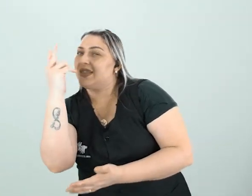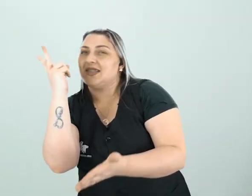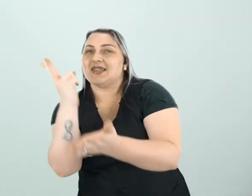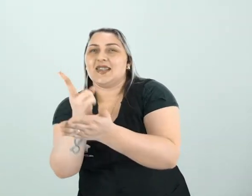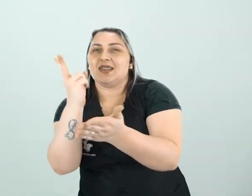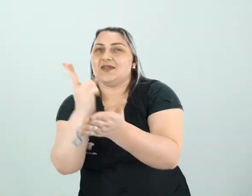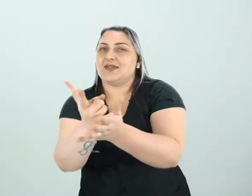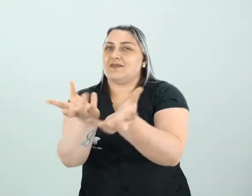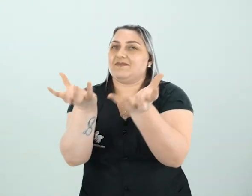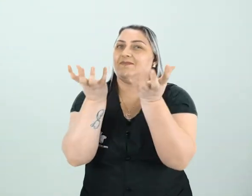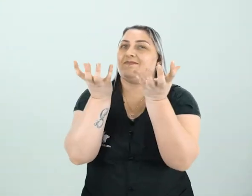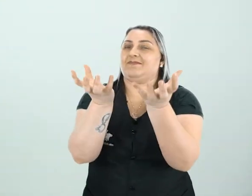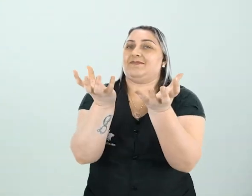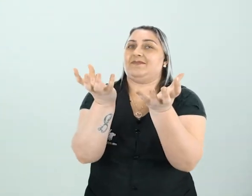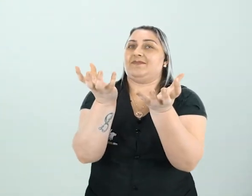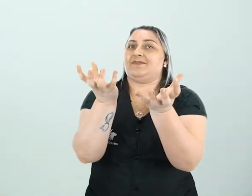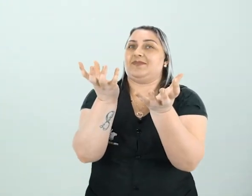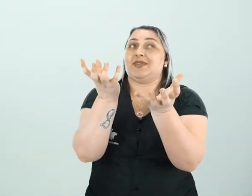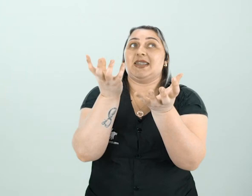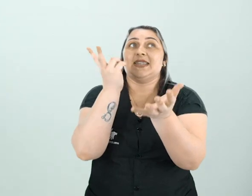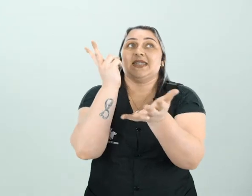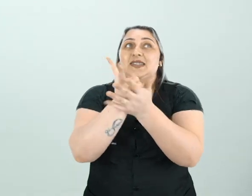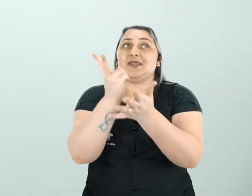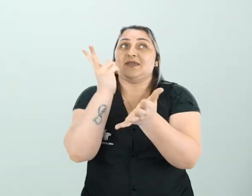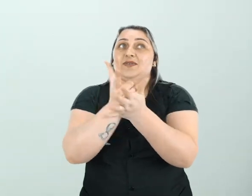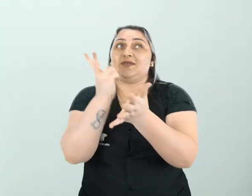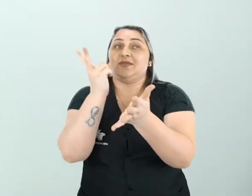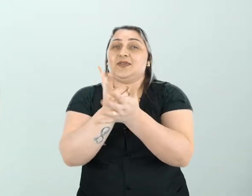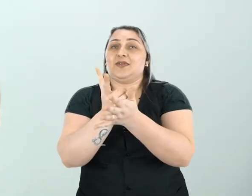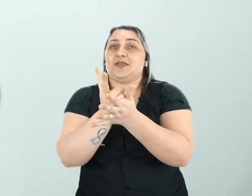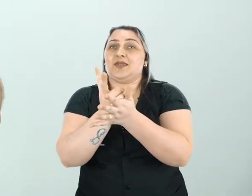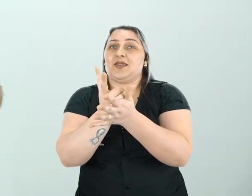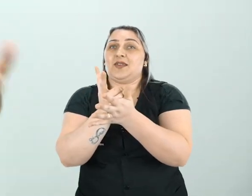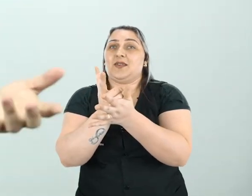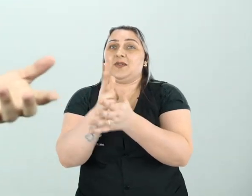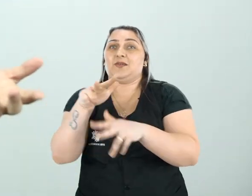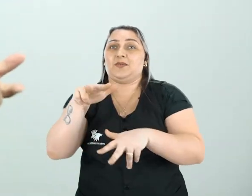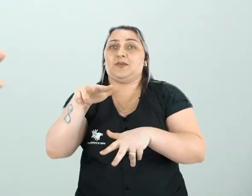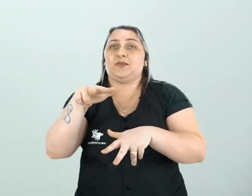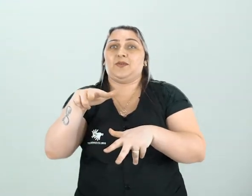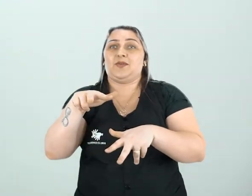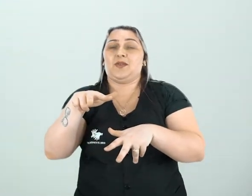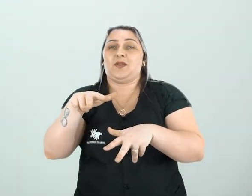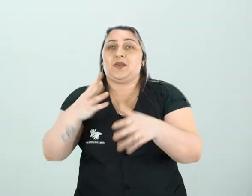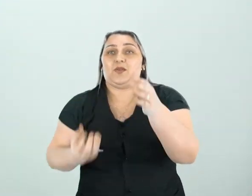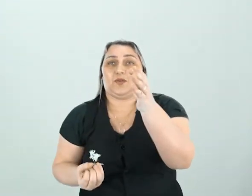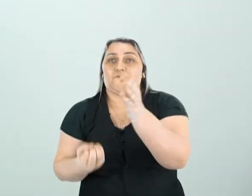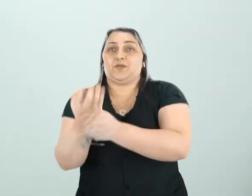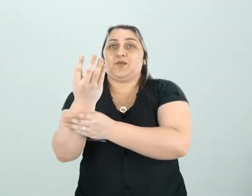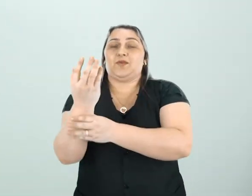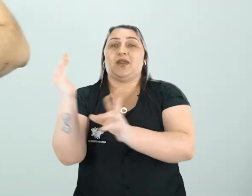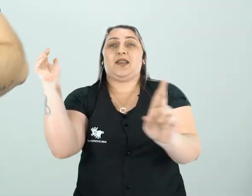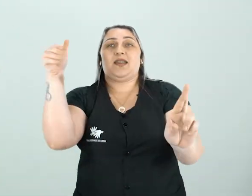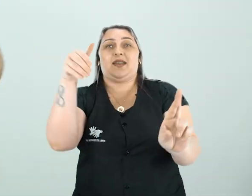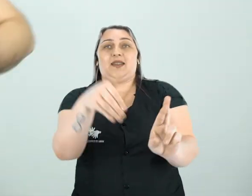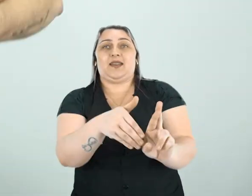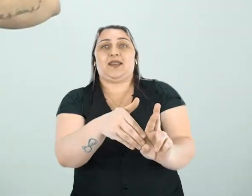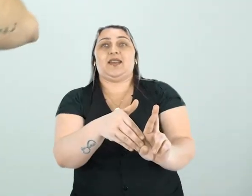que está, observa bem, ó, sempre que ela aparece em alguma fábula, ela representa